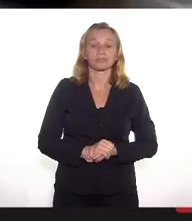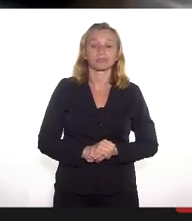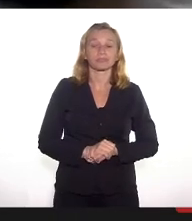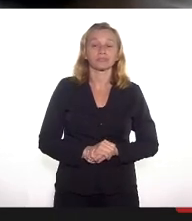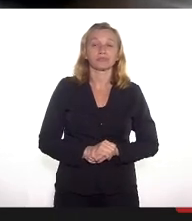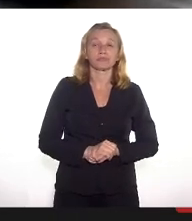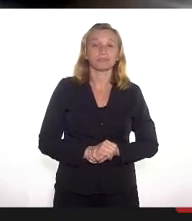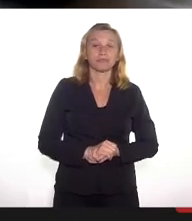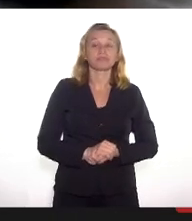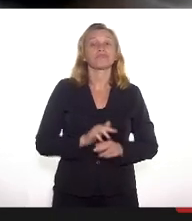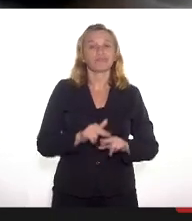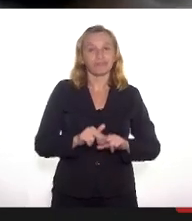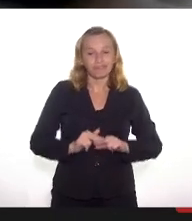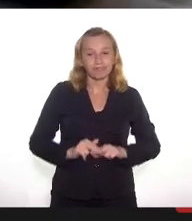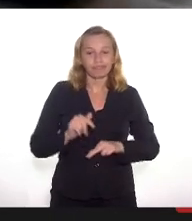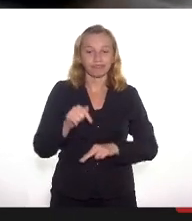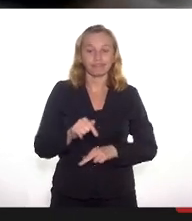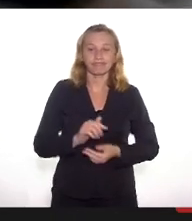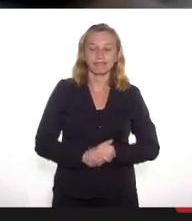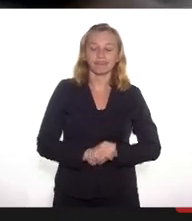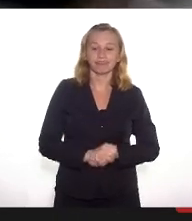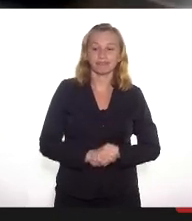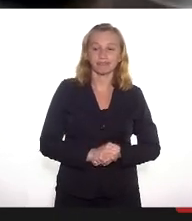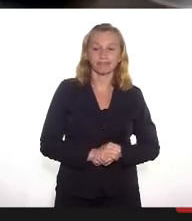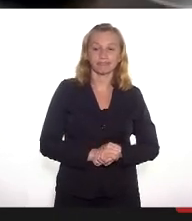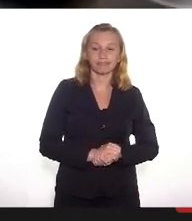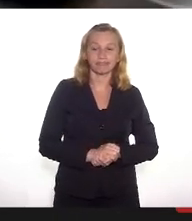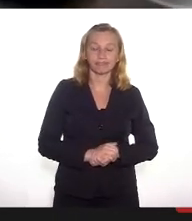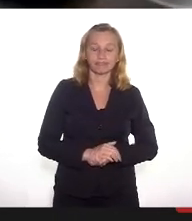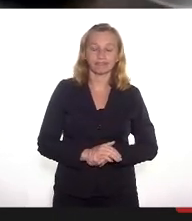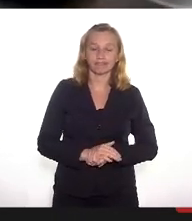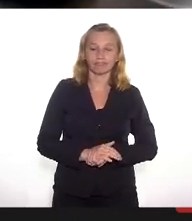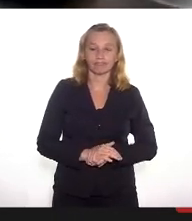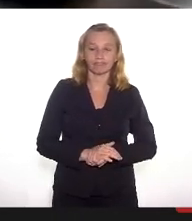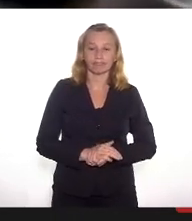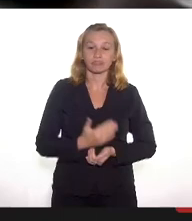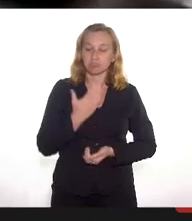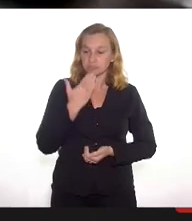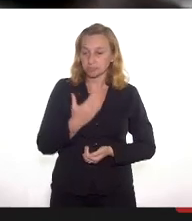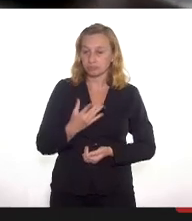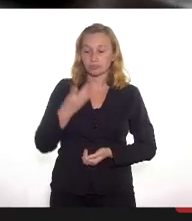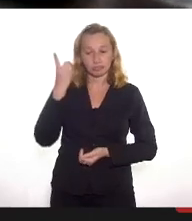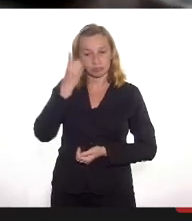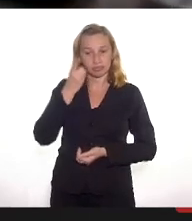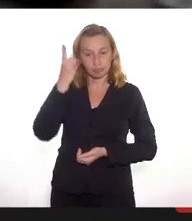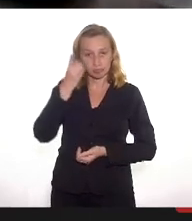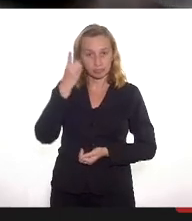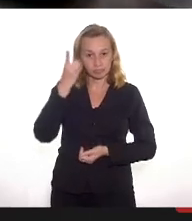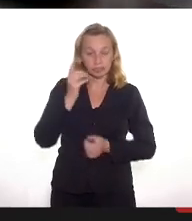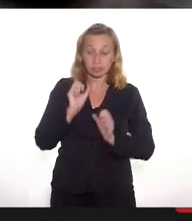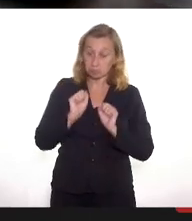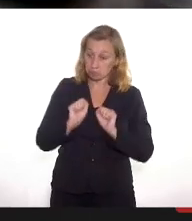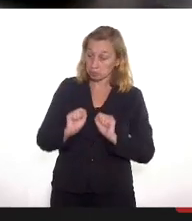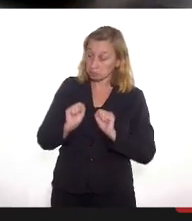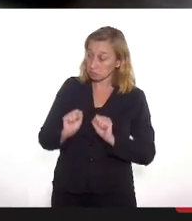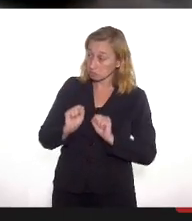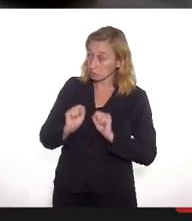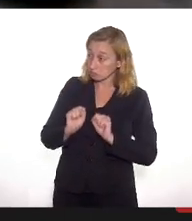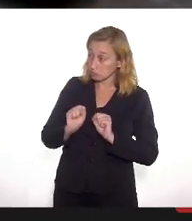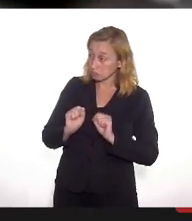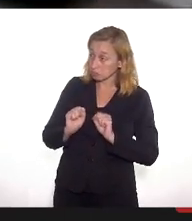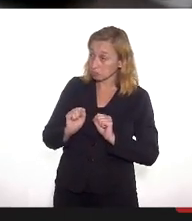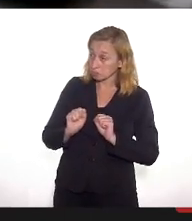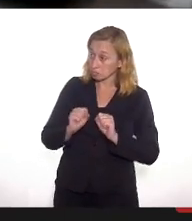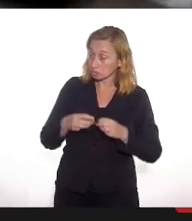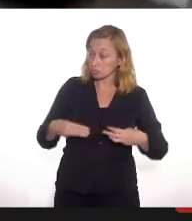estabelecido nacionalmente por isso aqui a gente não entende que o pedido do deputado a gente pode simplesmente transmitir